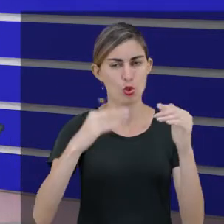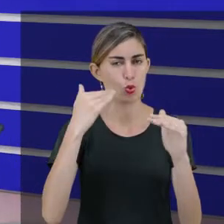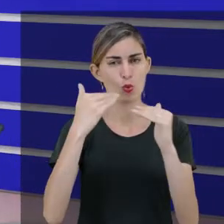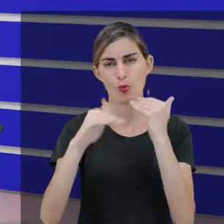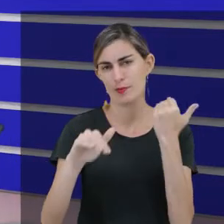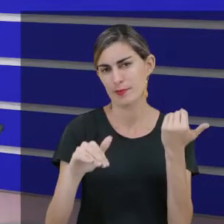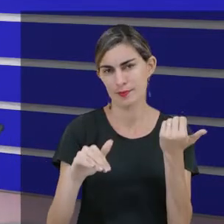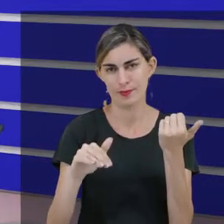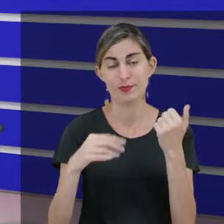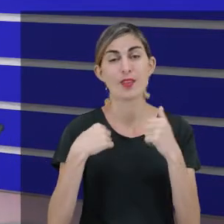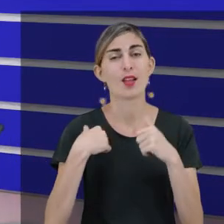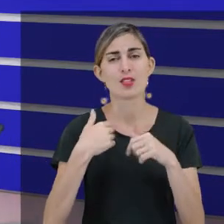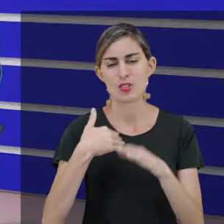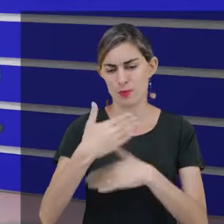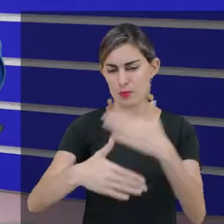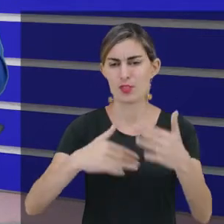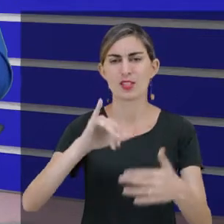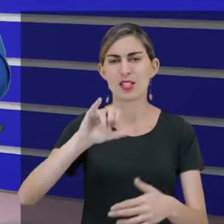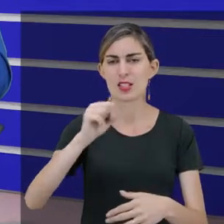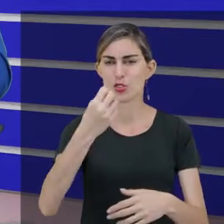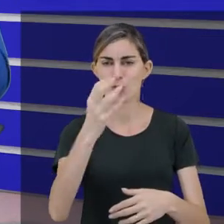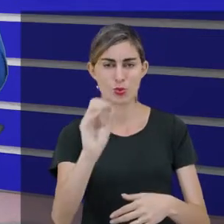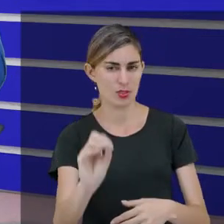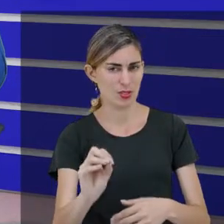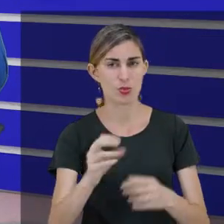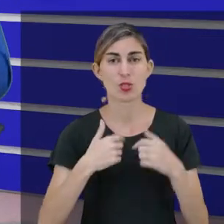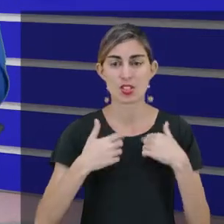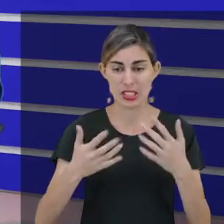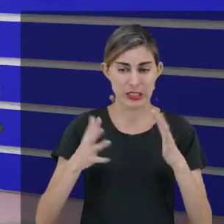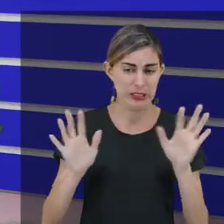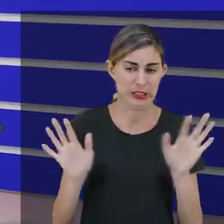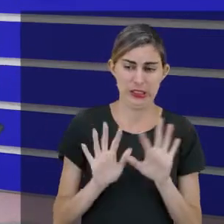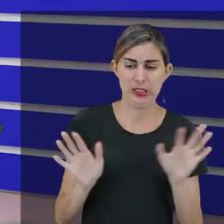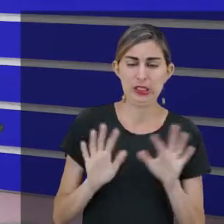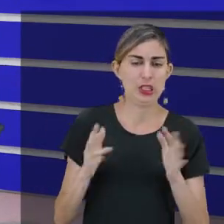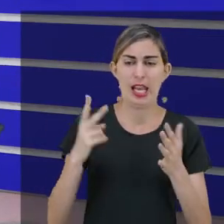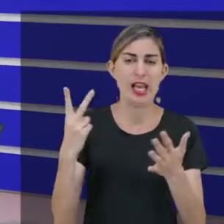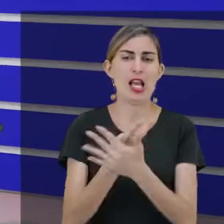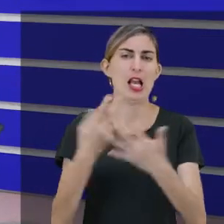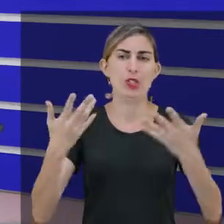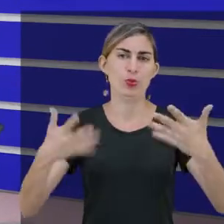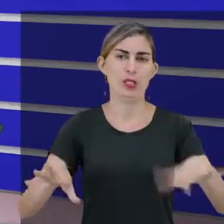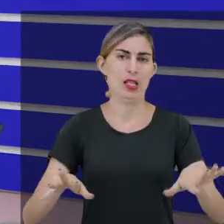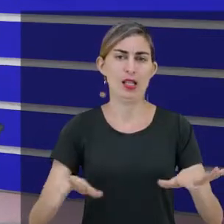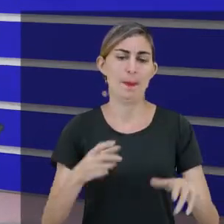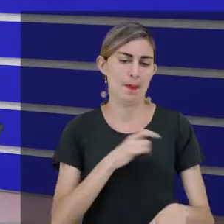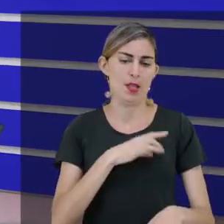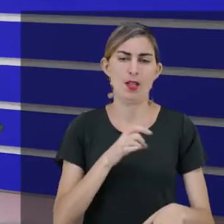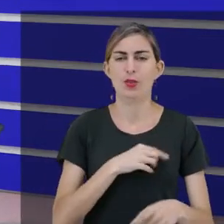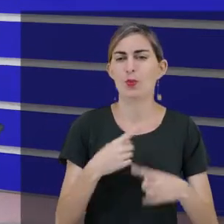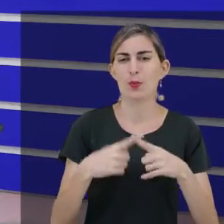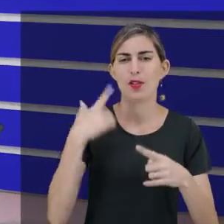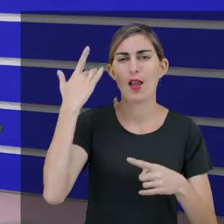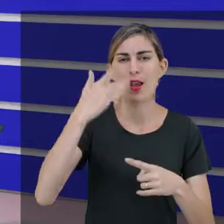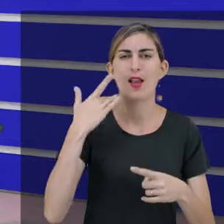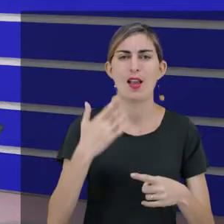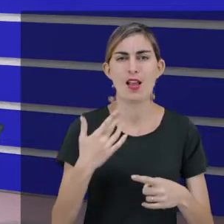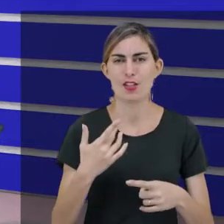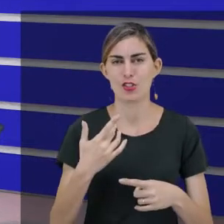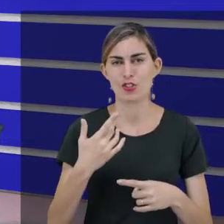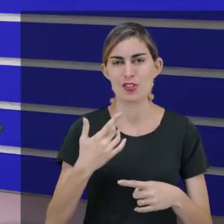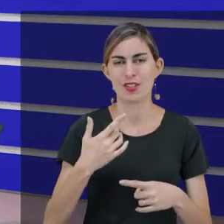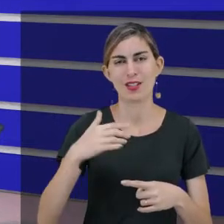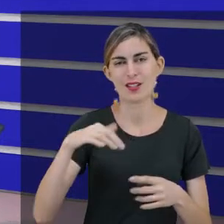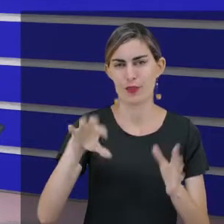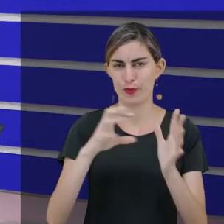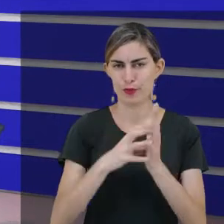certificação ISO, a gente não quer ter não conformidade, a gente tem pavor de não conformidade, a gente tem medo, até porque a gente acha que vai comprometer a nossa função dentro da